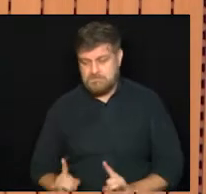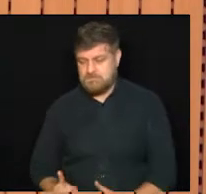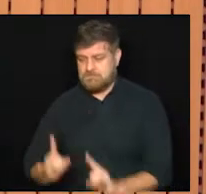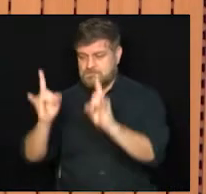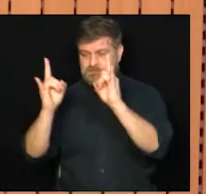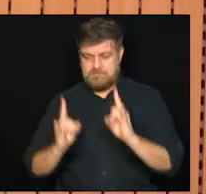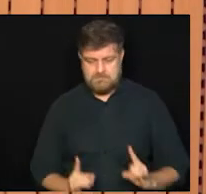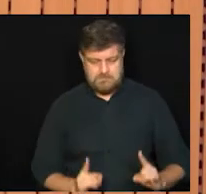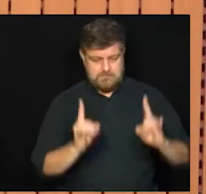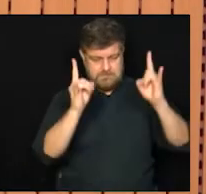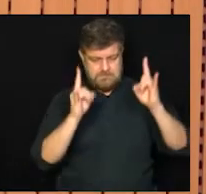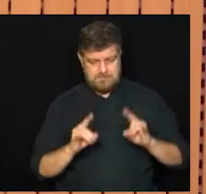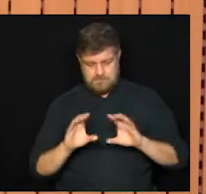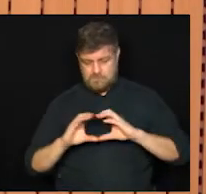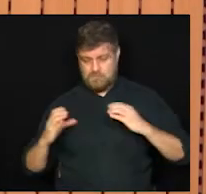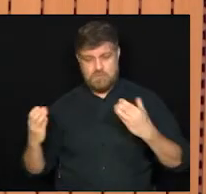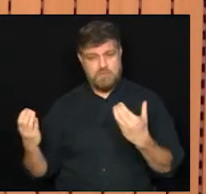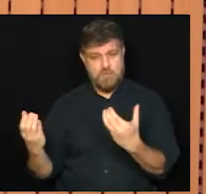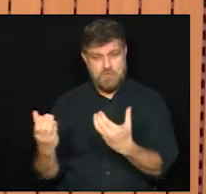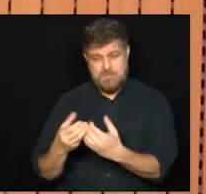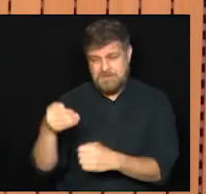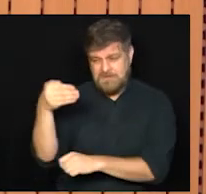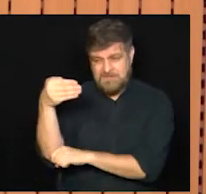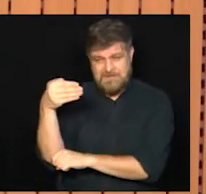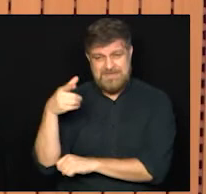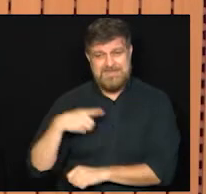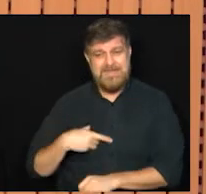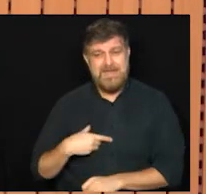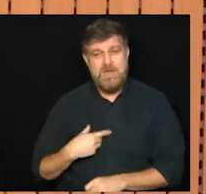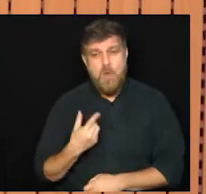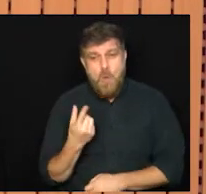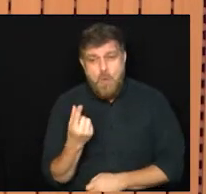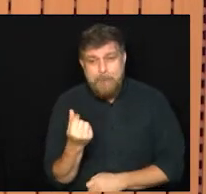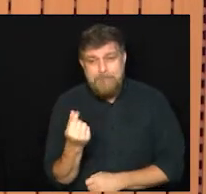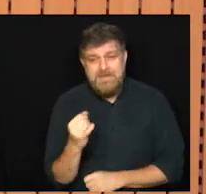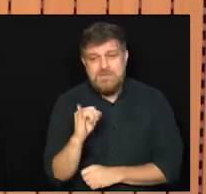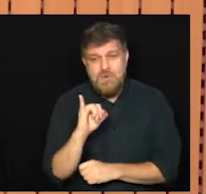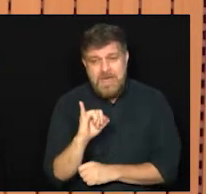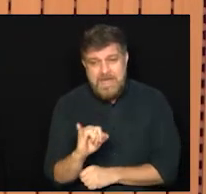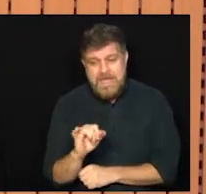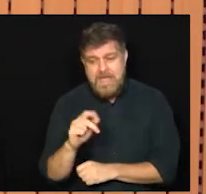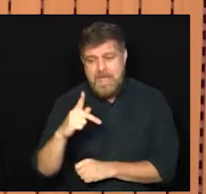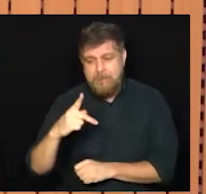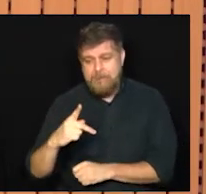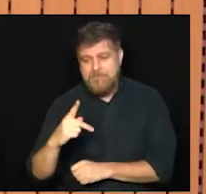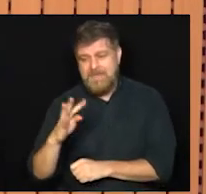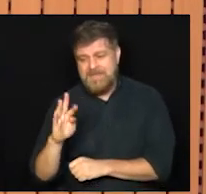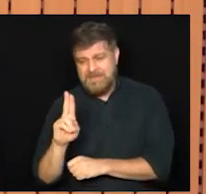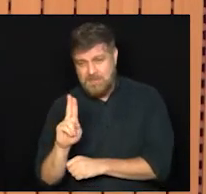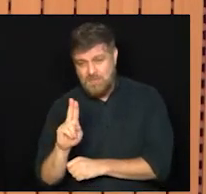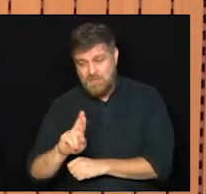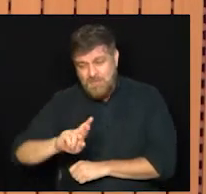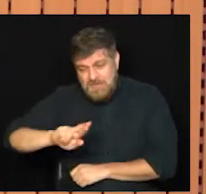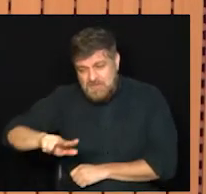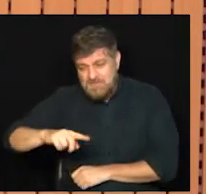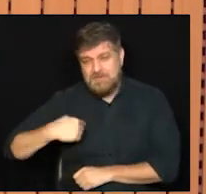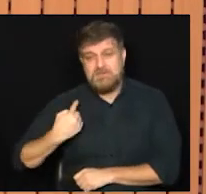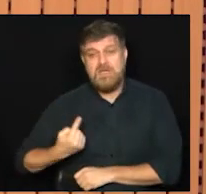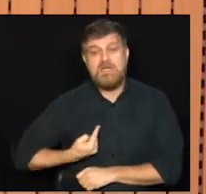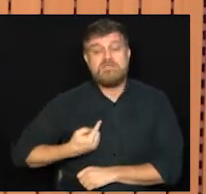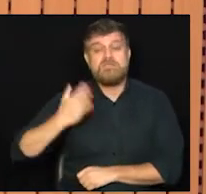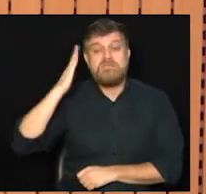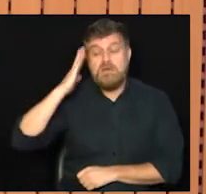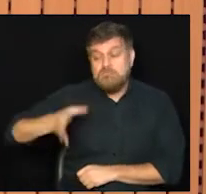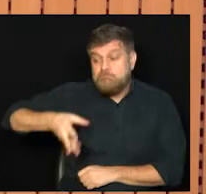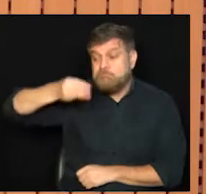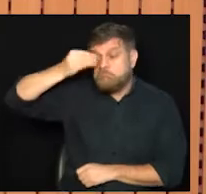tem um critério diferenciado para cálculo do IPTU. Eu acho que é bom que isso seja pontuado para a gente poder ter esse olhar